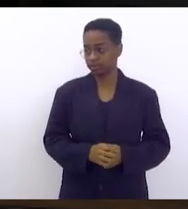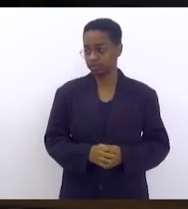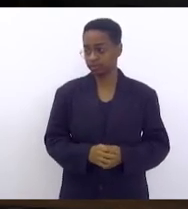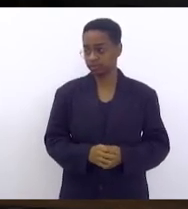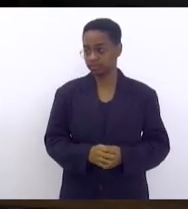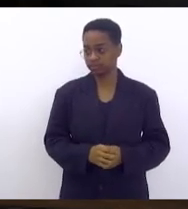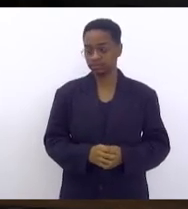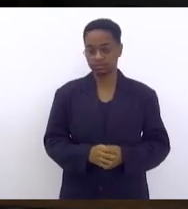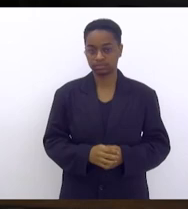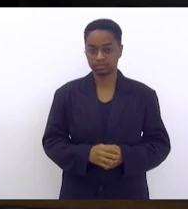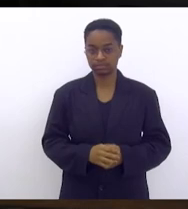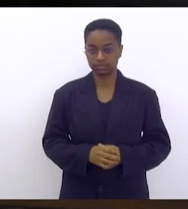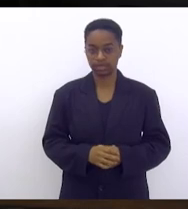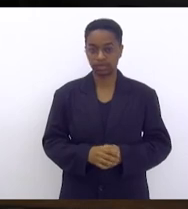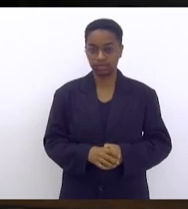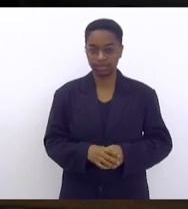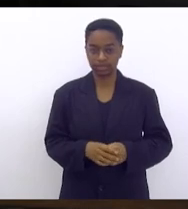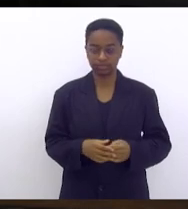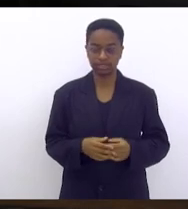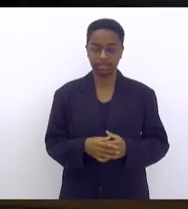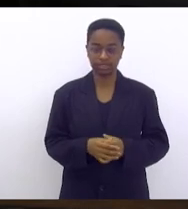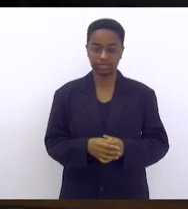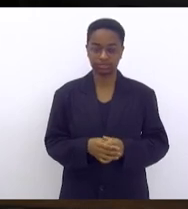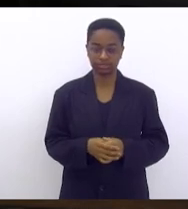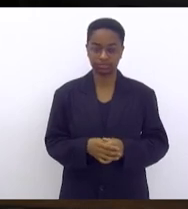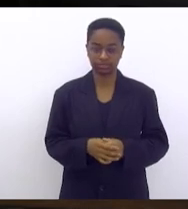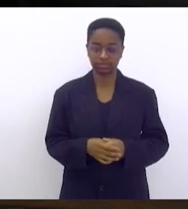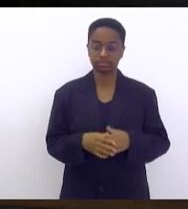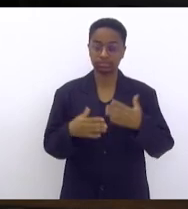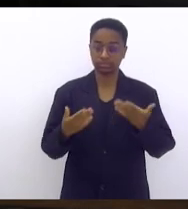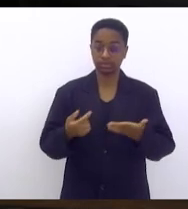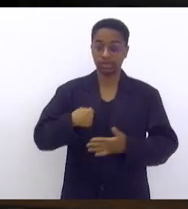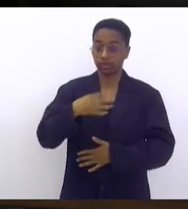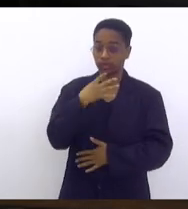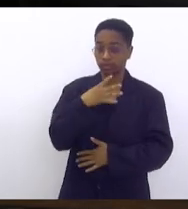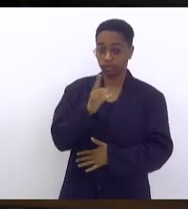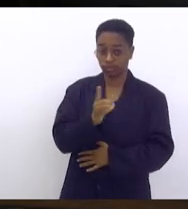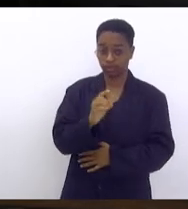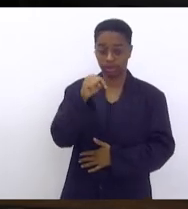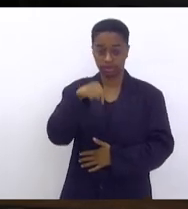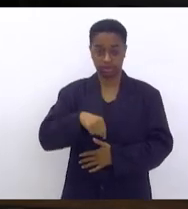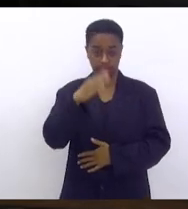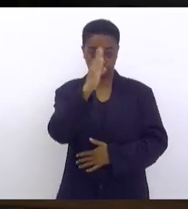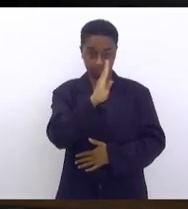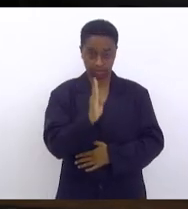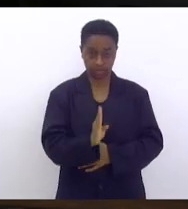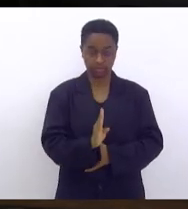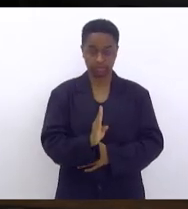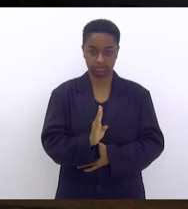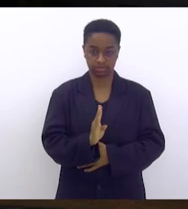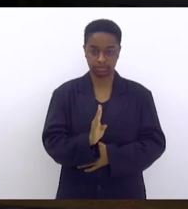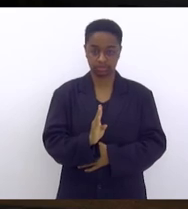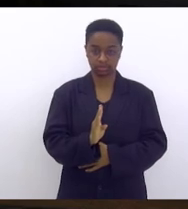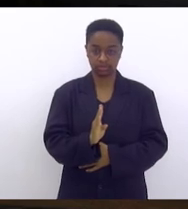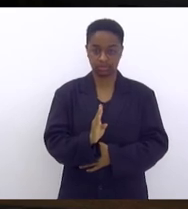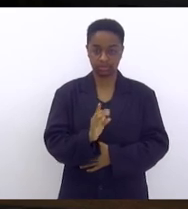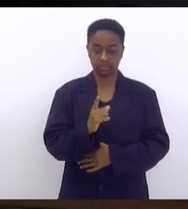as prioridades? Eu desconheço, no Brasil, nos últimos